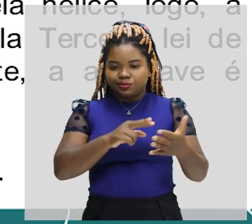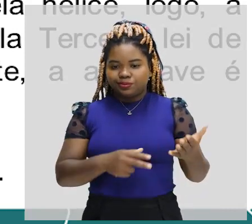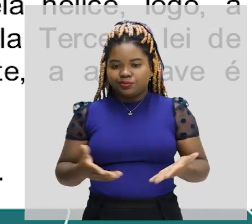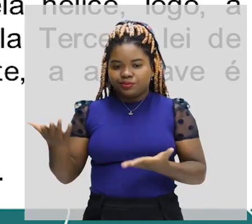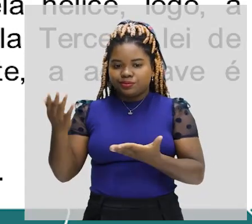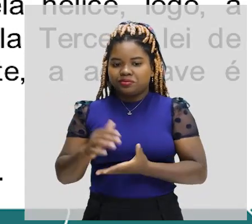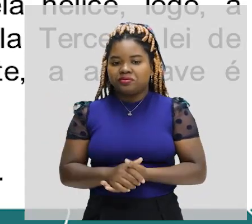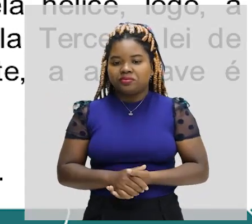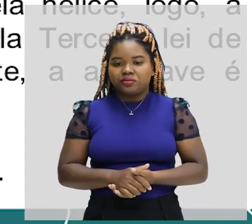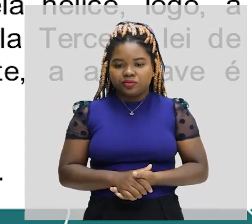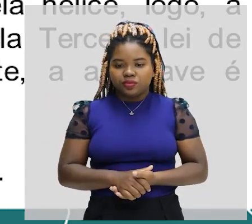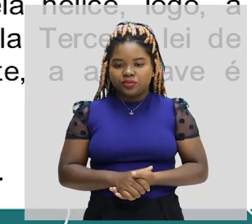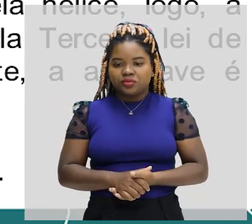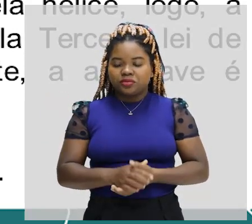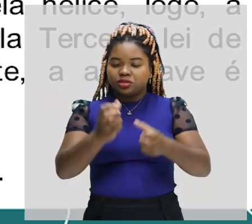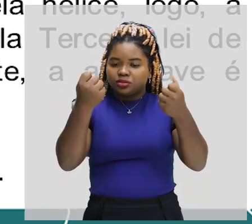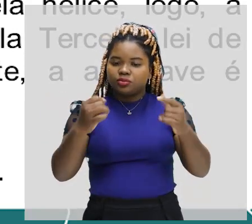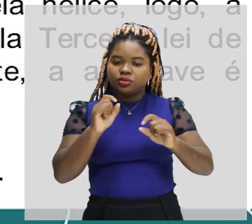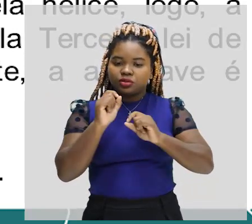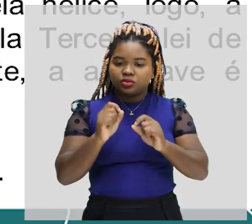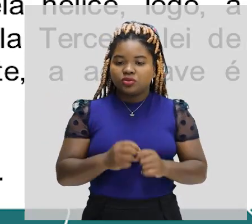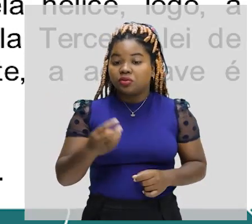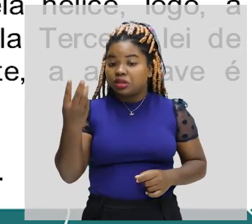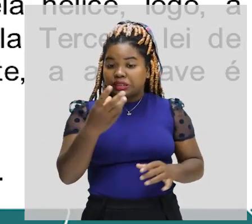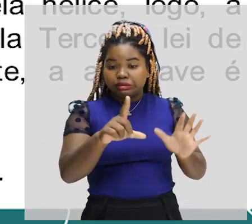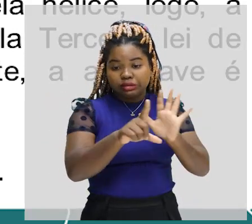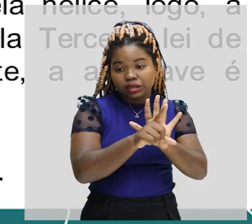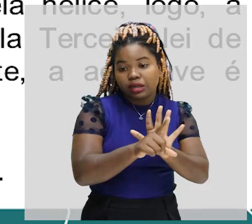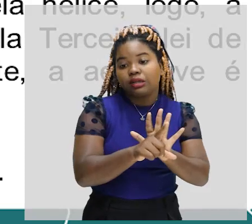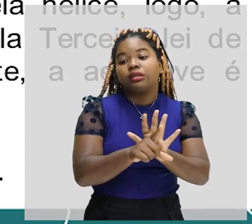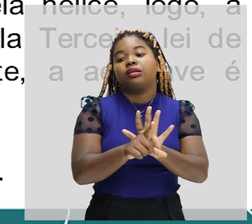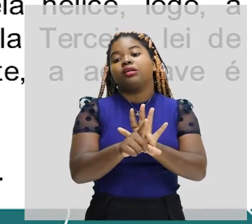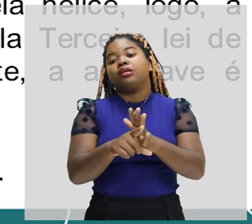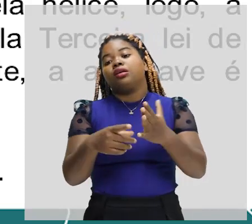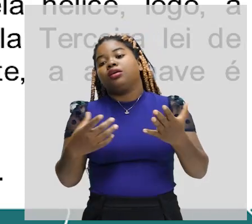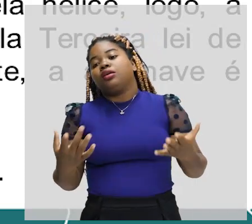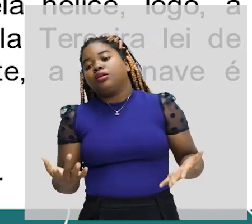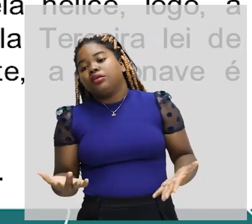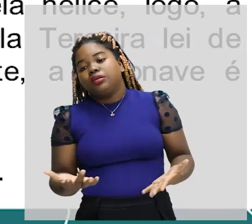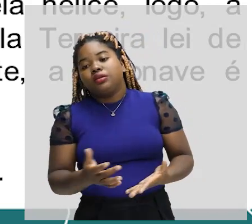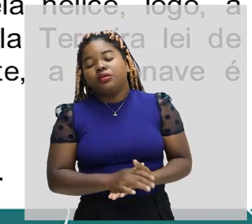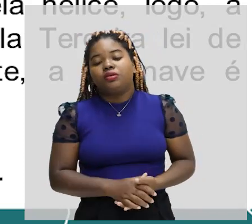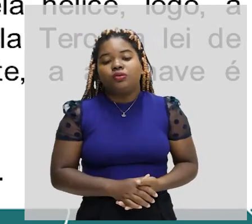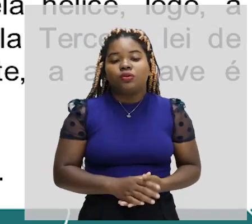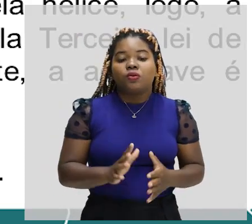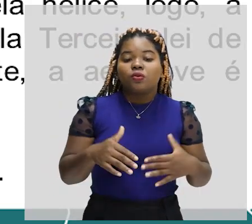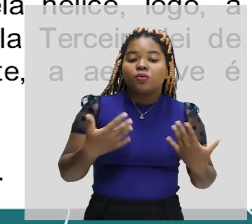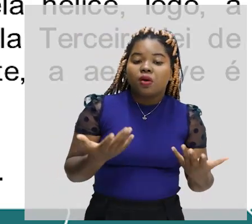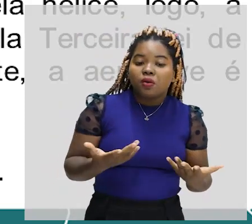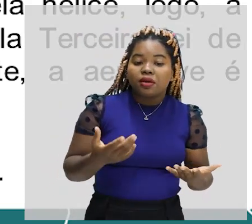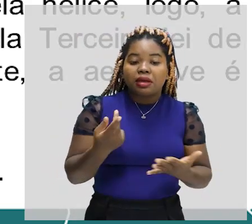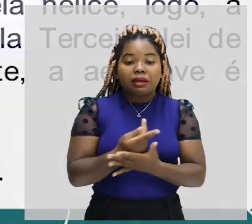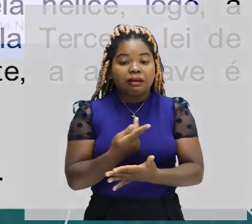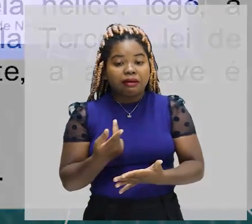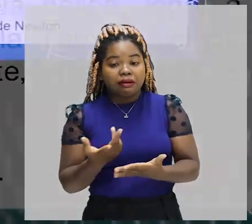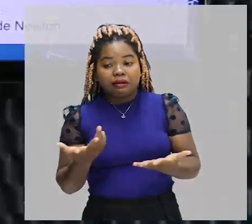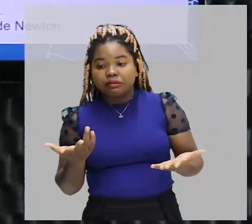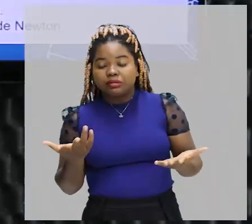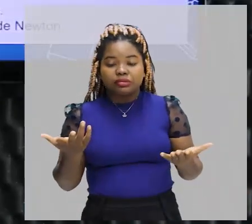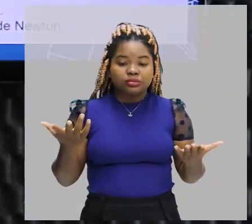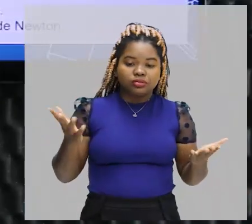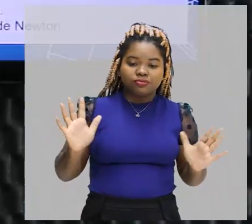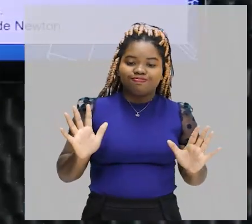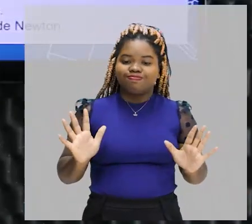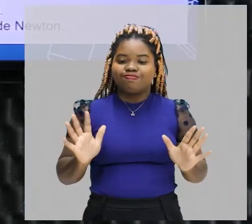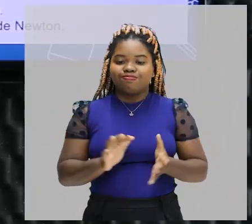Aqui está a questão, né? Fala sobre também a terceira lei de Newton, tá certo? Que diz que não poderia se utilizar uma aeronave dotada de